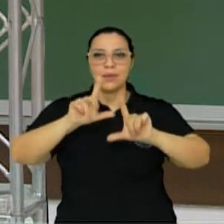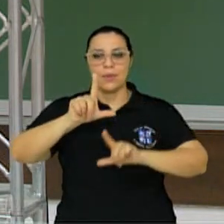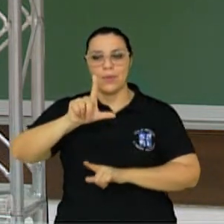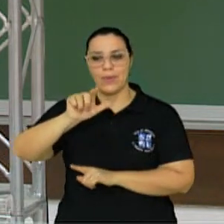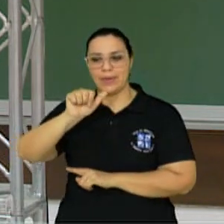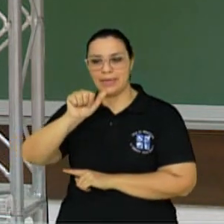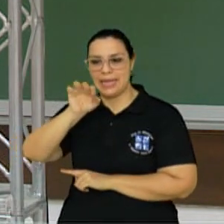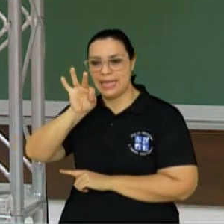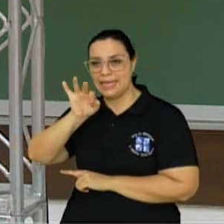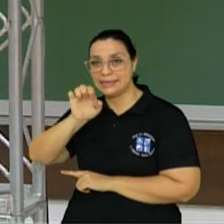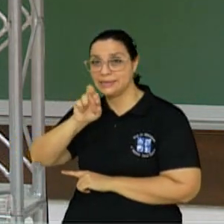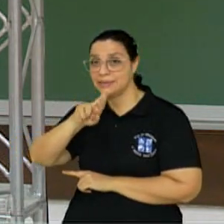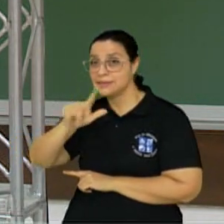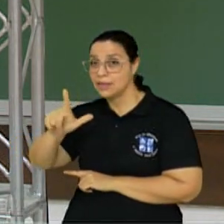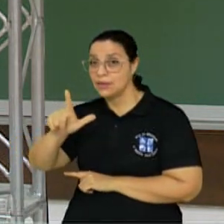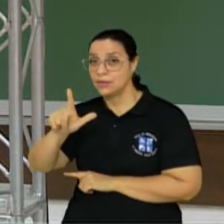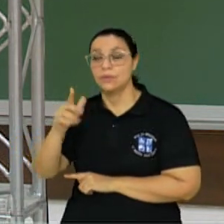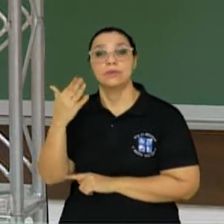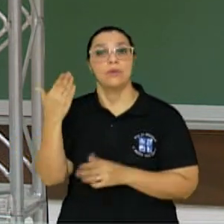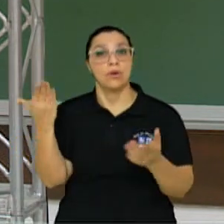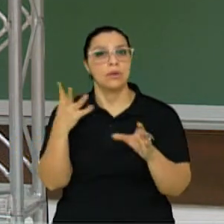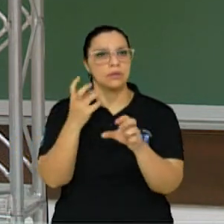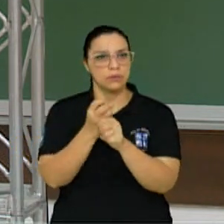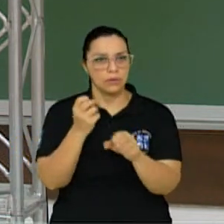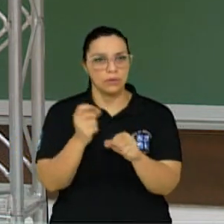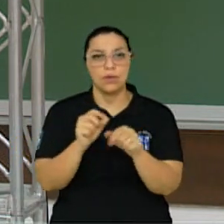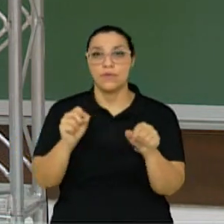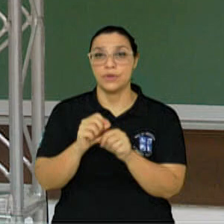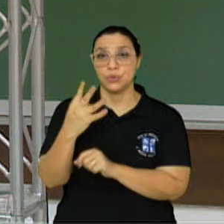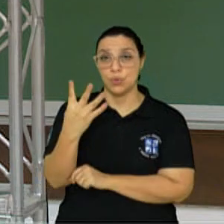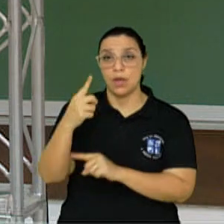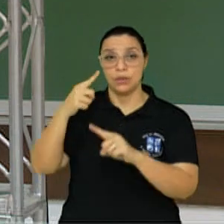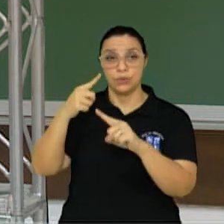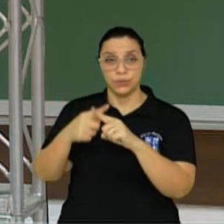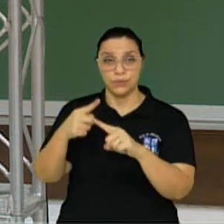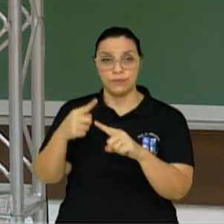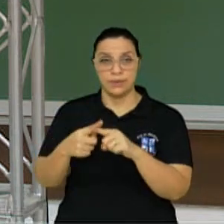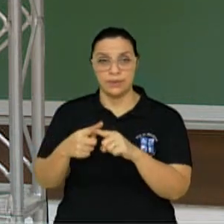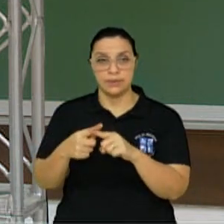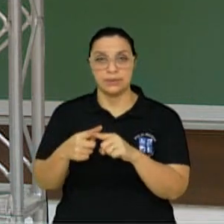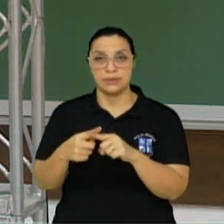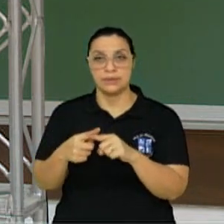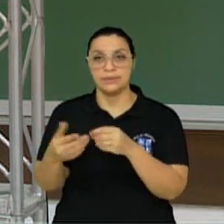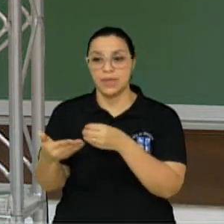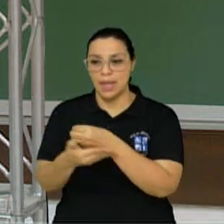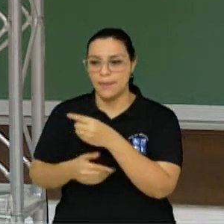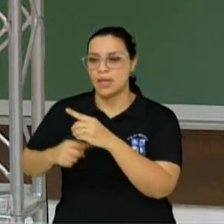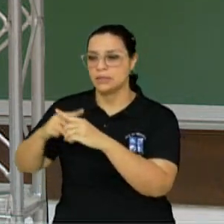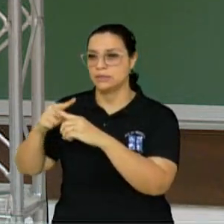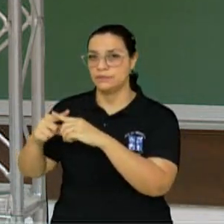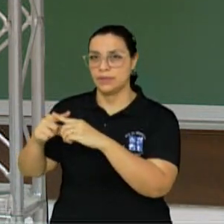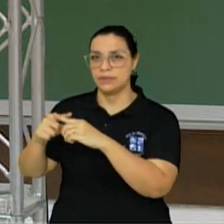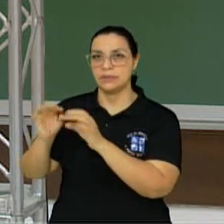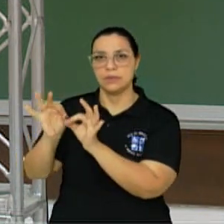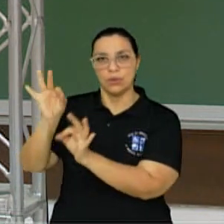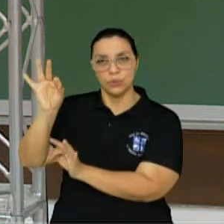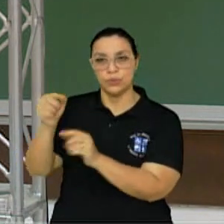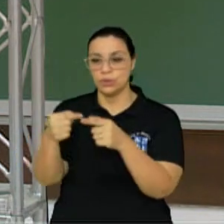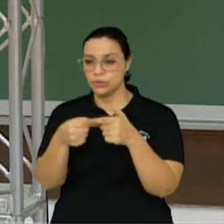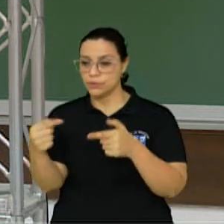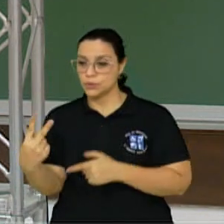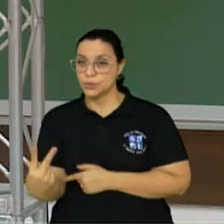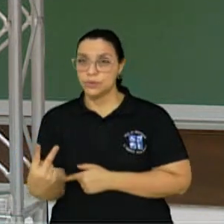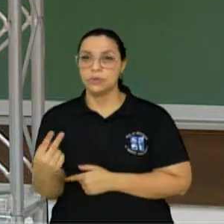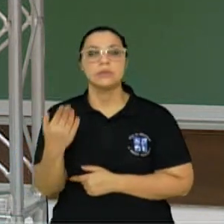aqui é a pergunta. Para eu calcular isso, eu vou fazer 4 vezes a base vezes a altura dividido por 2. Eu